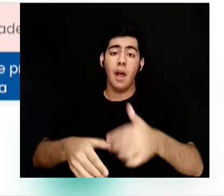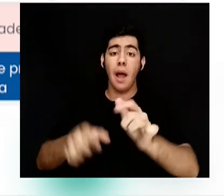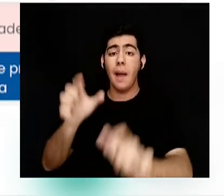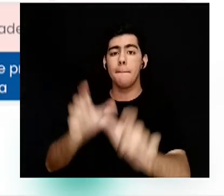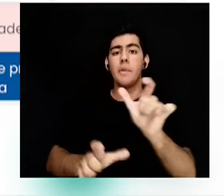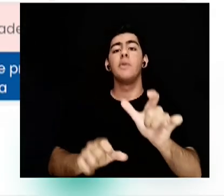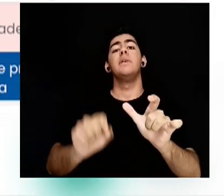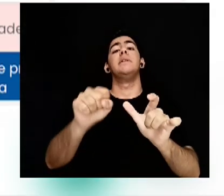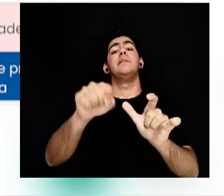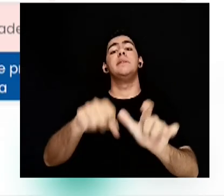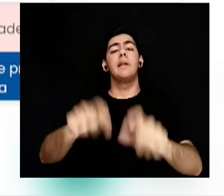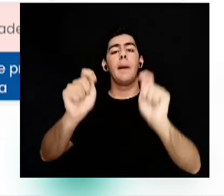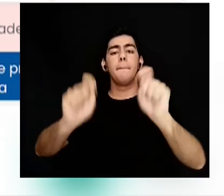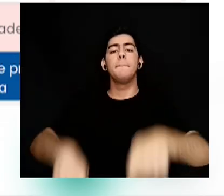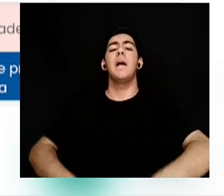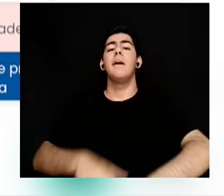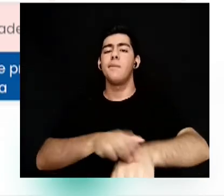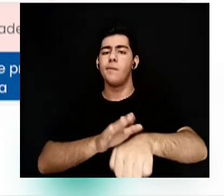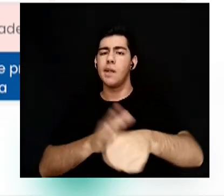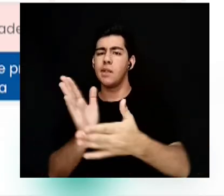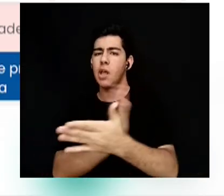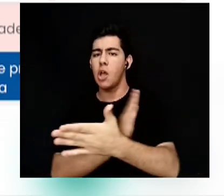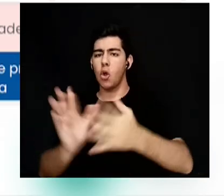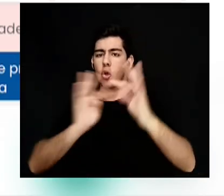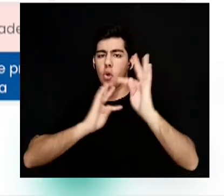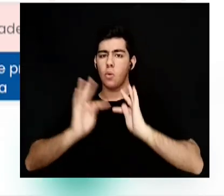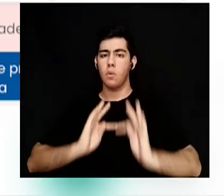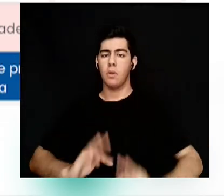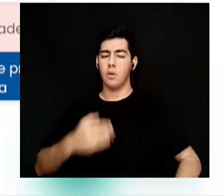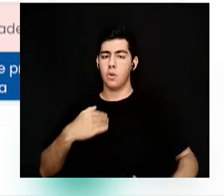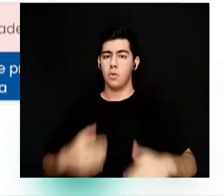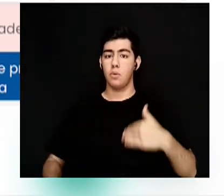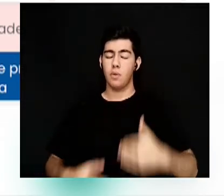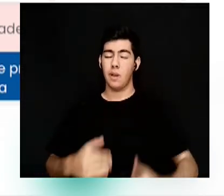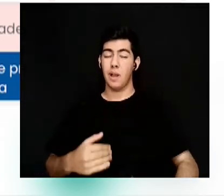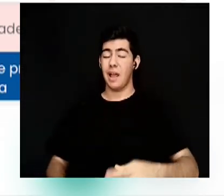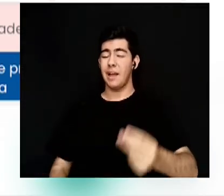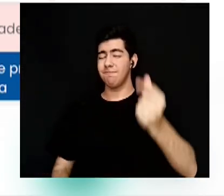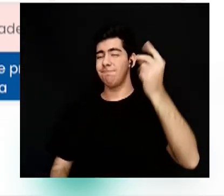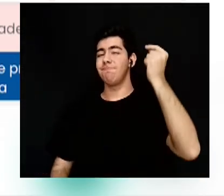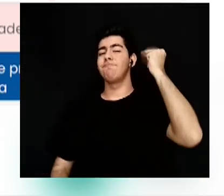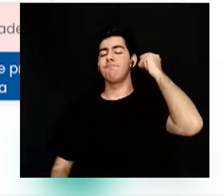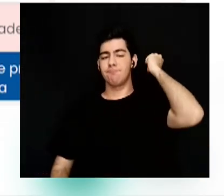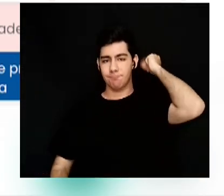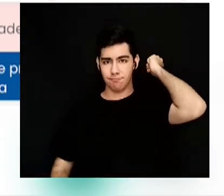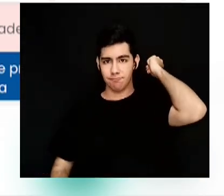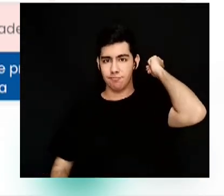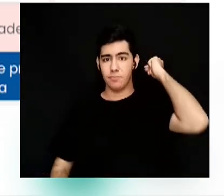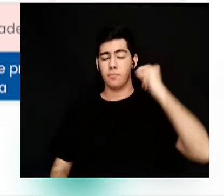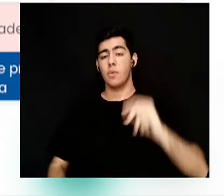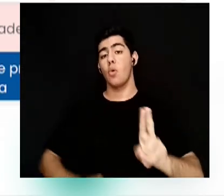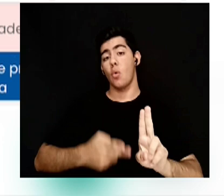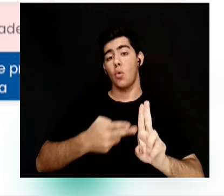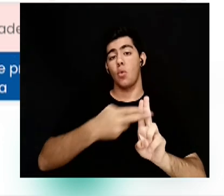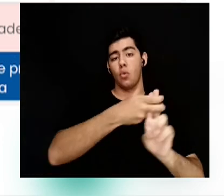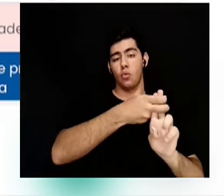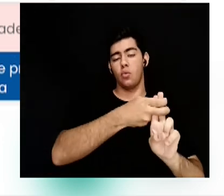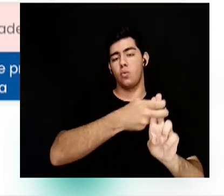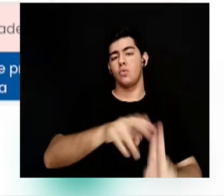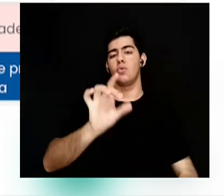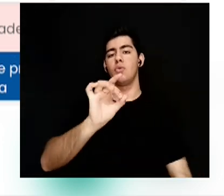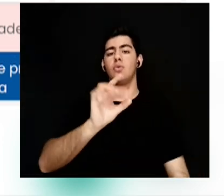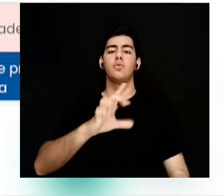de tratamento, tá? Antigamente, o plano de saúde via muita questão do IMC, né,